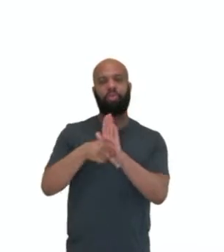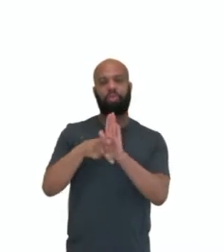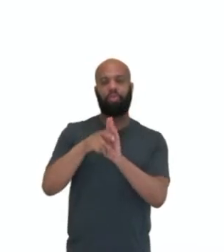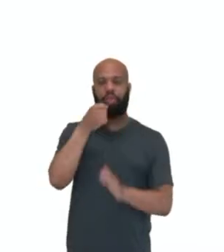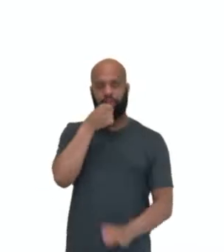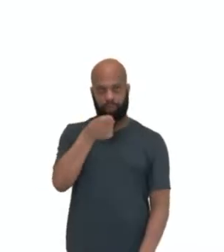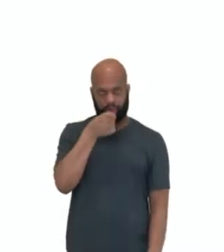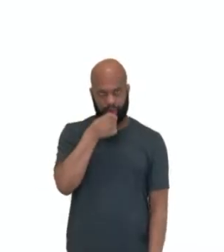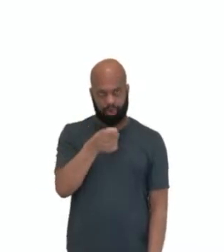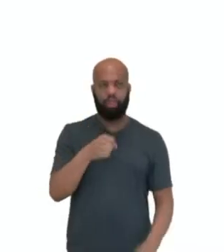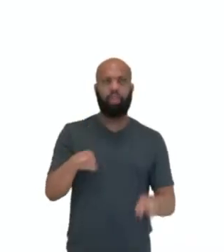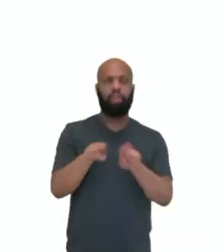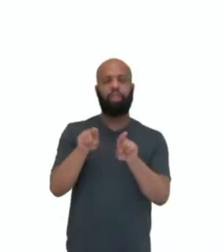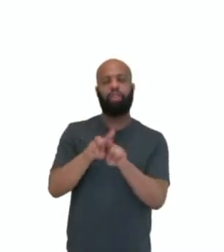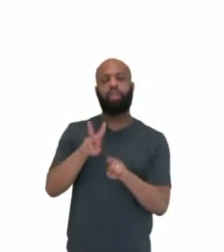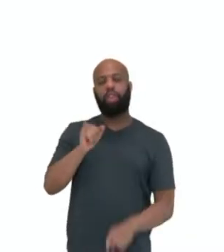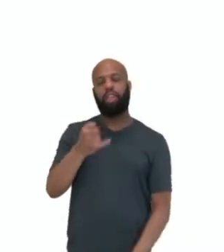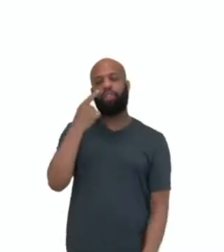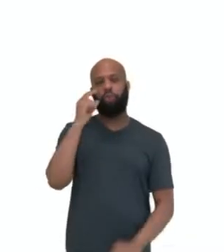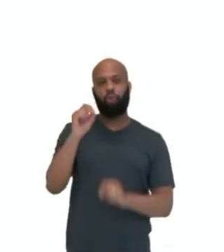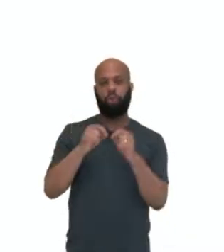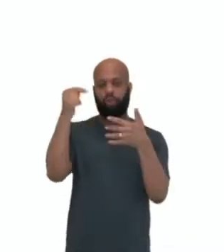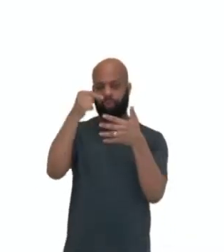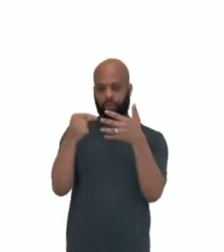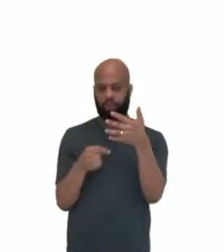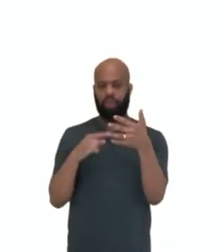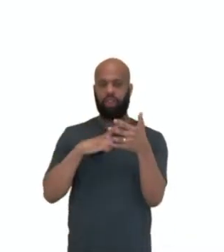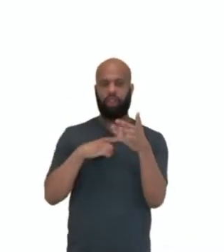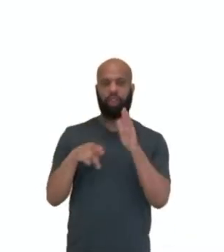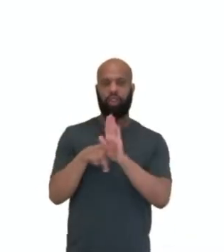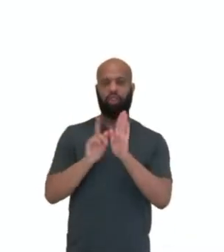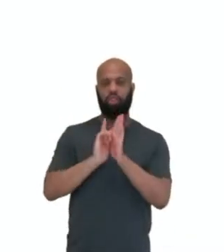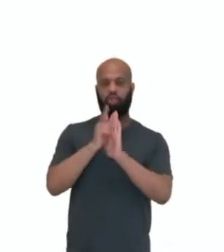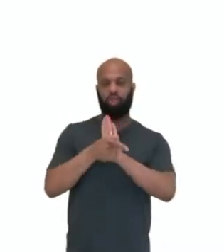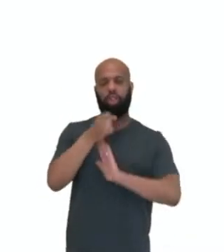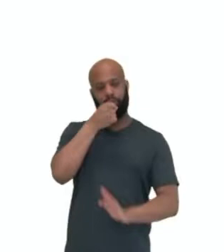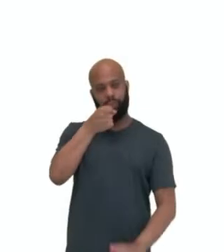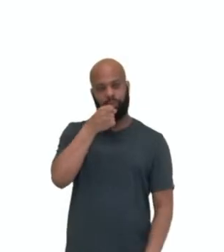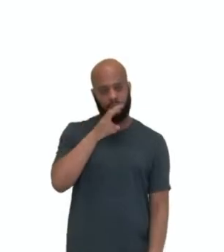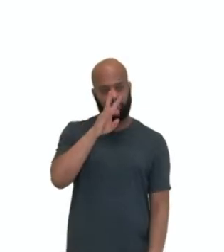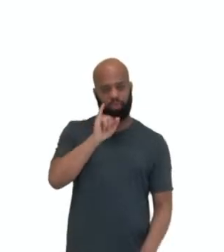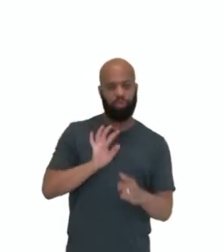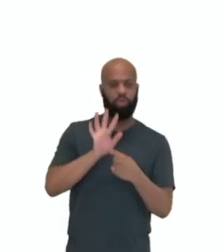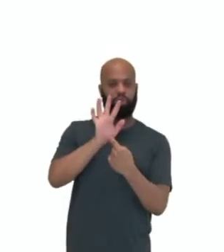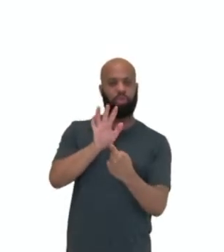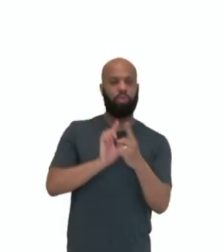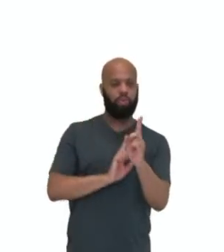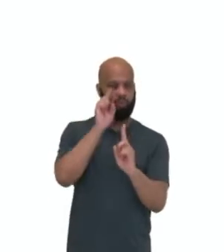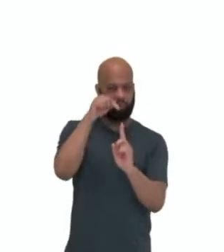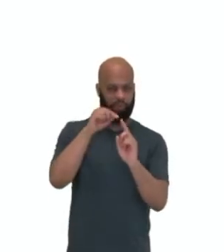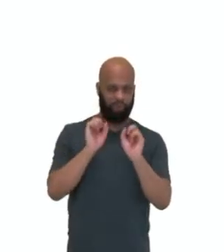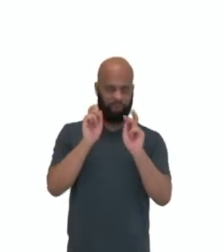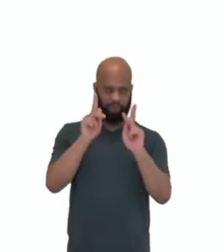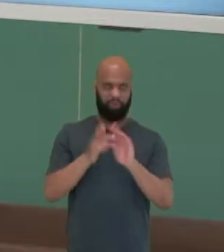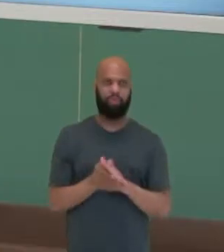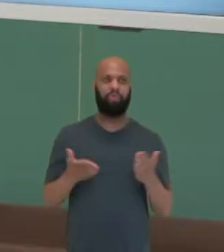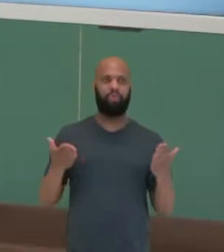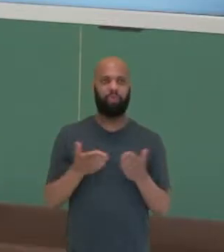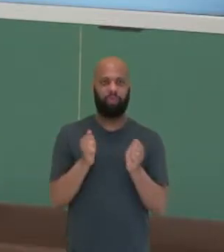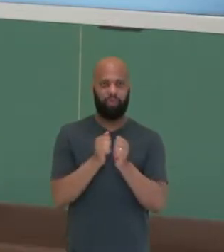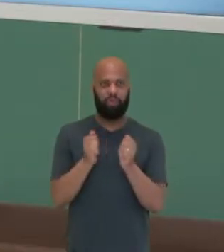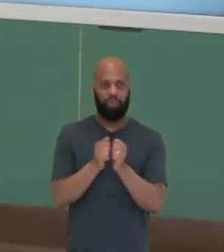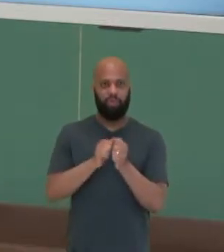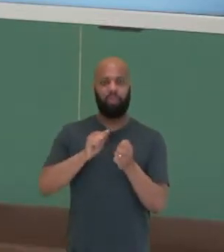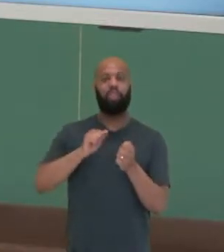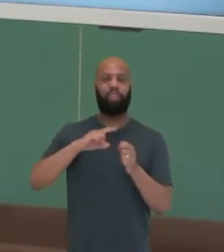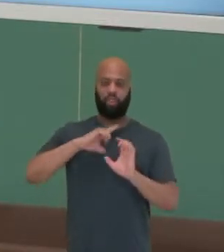reportagem. E rever os elementos que compõem uma reportagem, indicando sua finalidade. Conosco, além